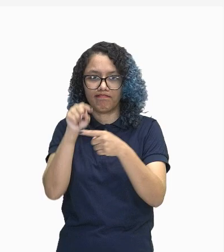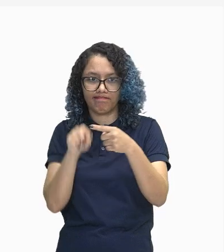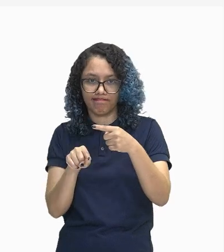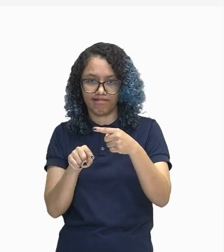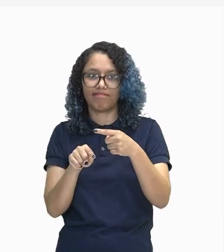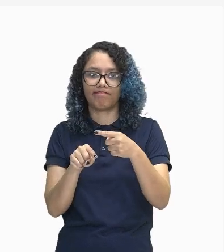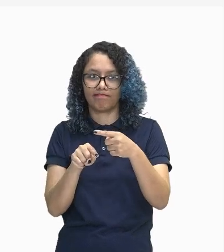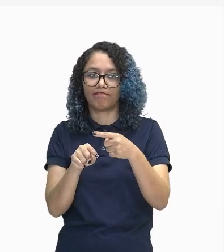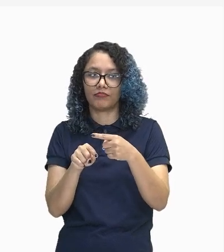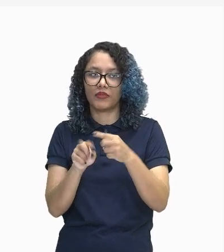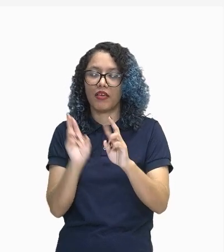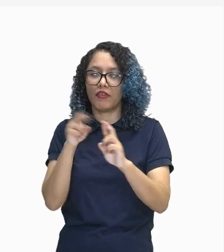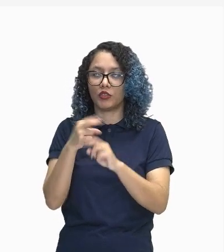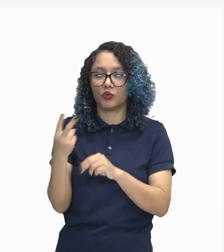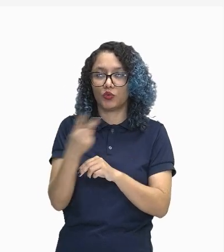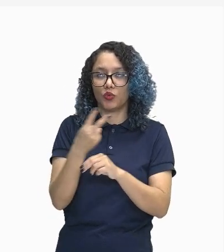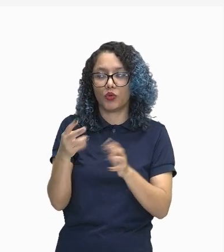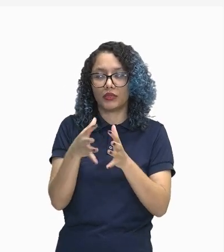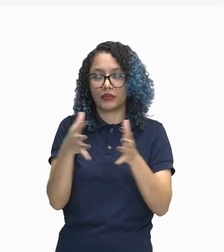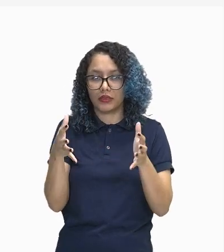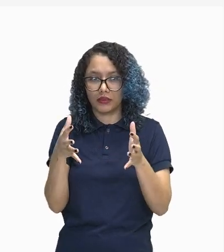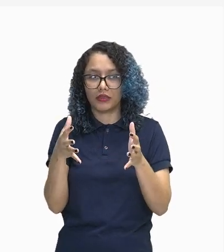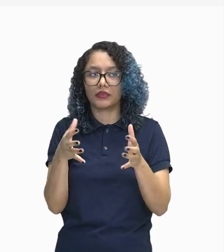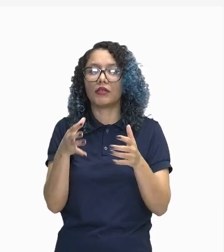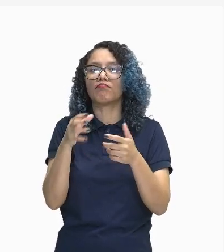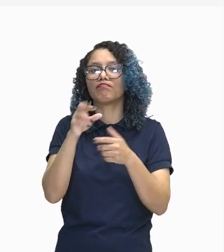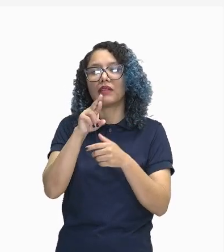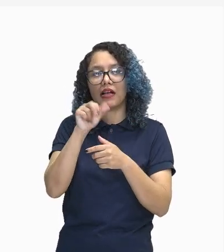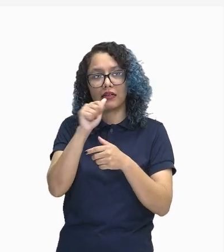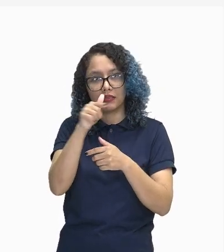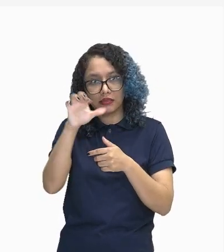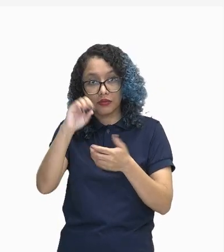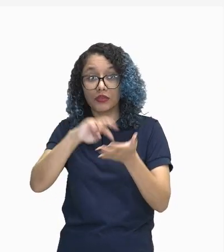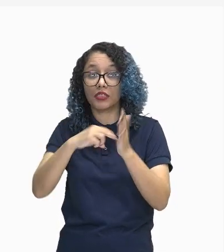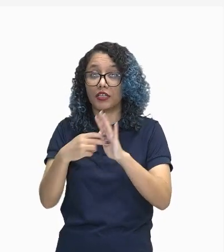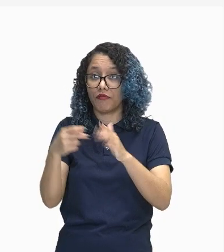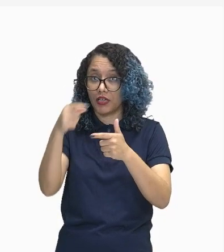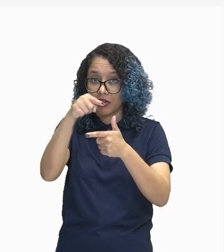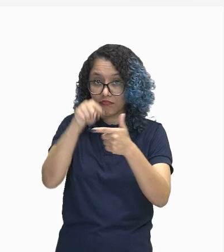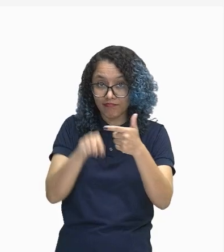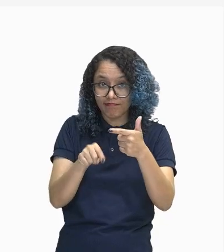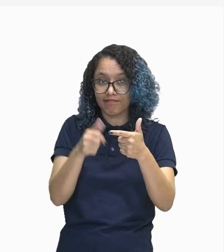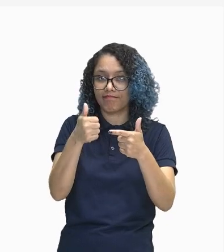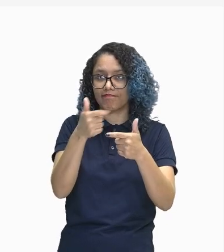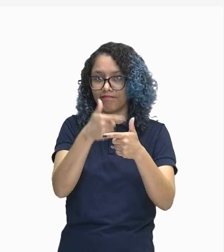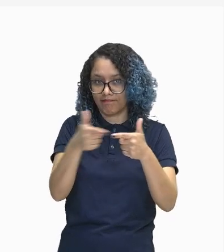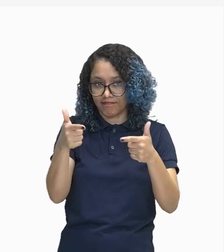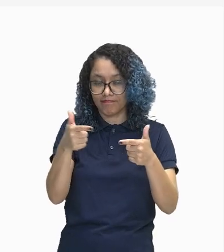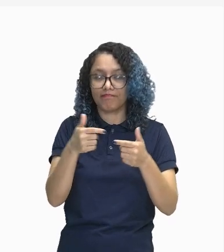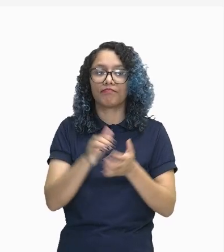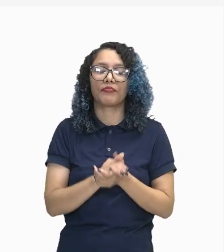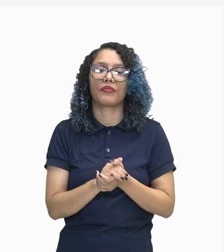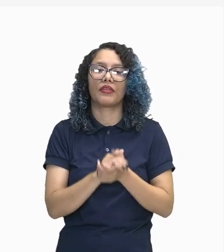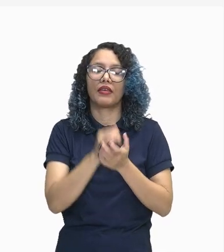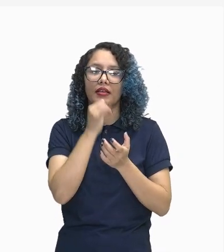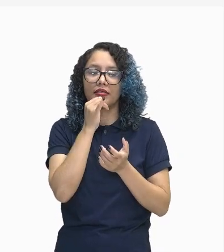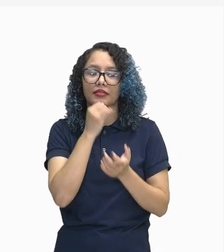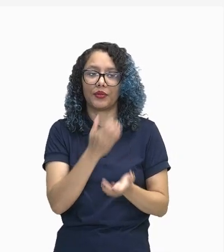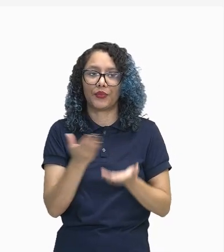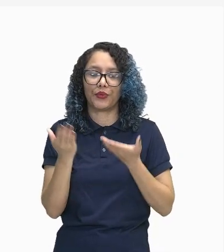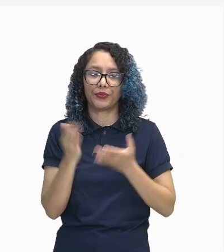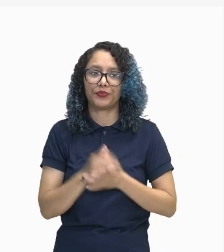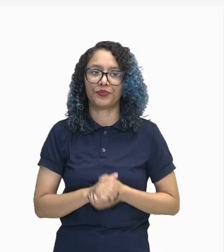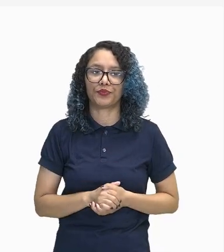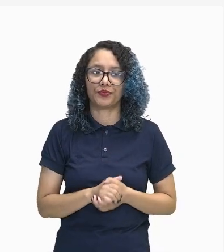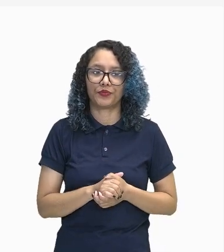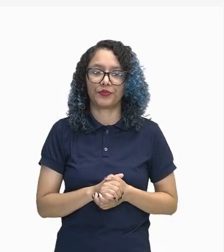duas grandezas. Lembrando que razão é uma divisão. Tudo bem? Bom, na tela aí, porque nós temos aí o primeiro exemplo.